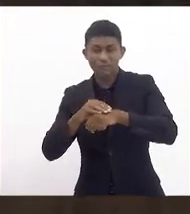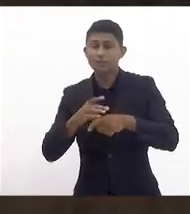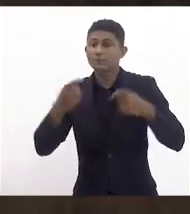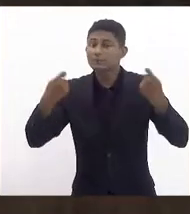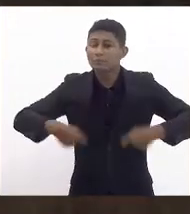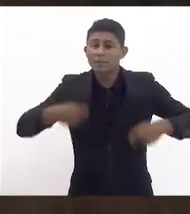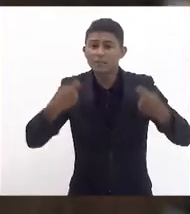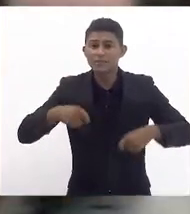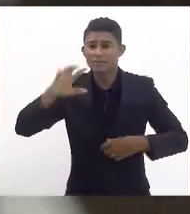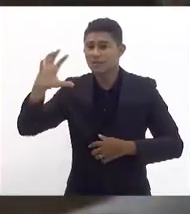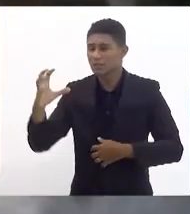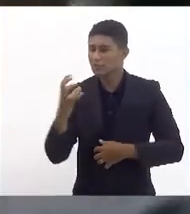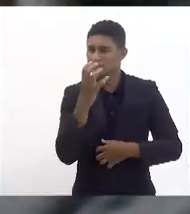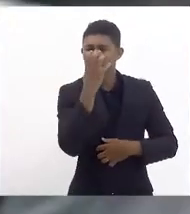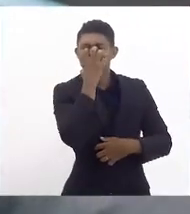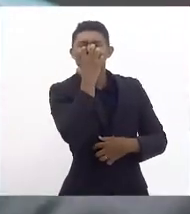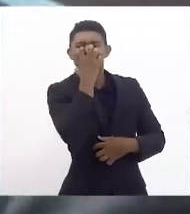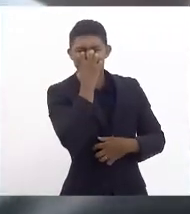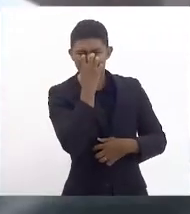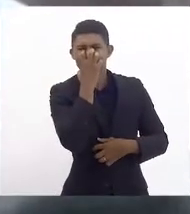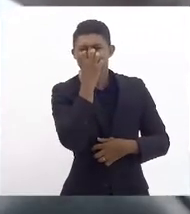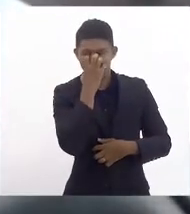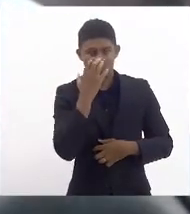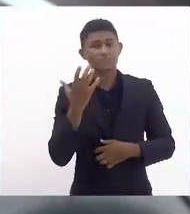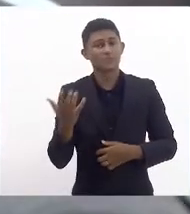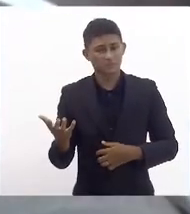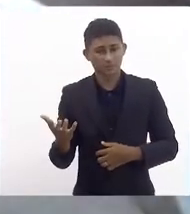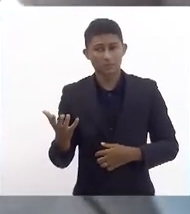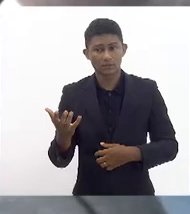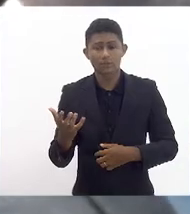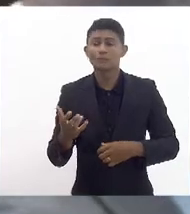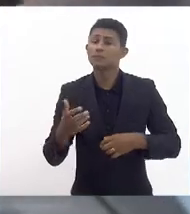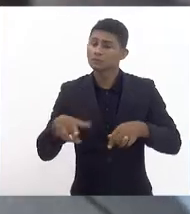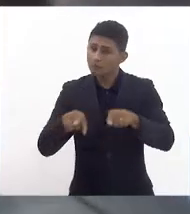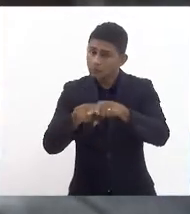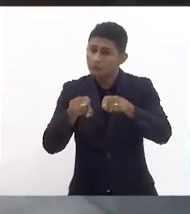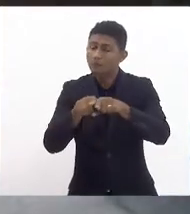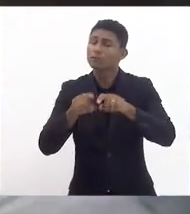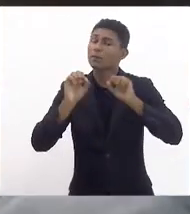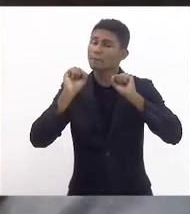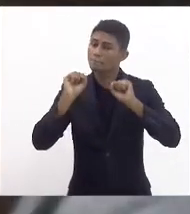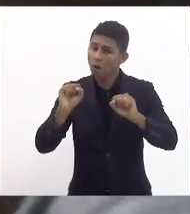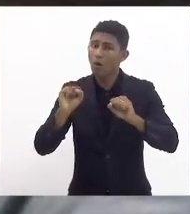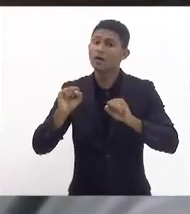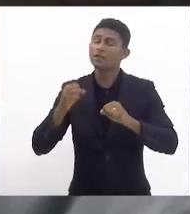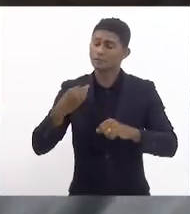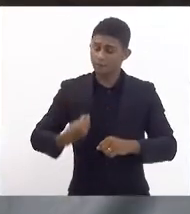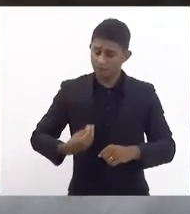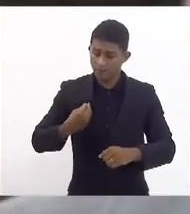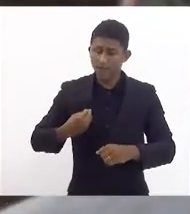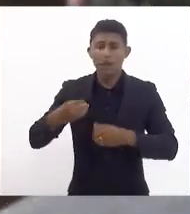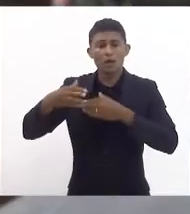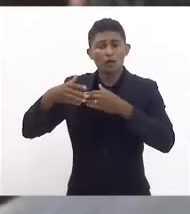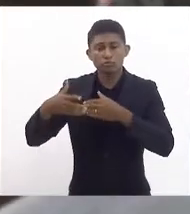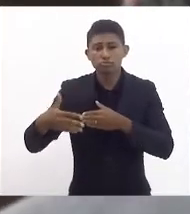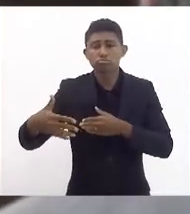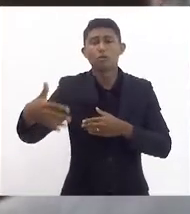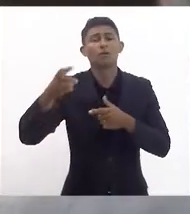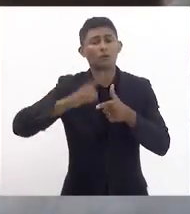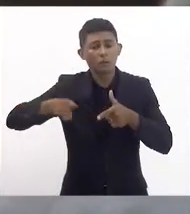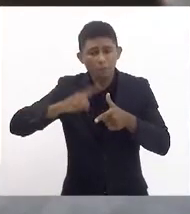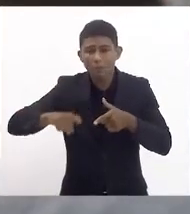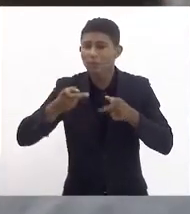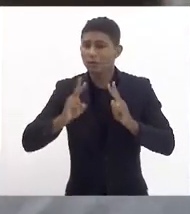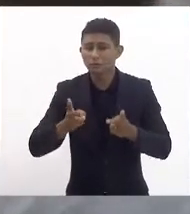foram entubados, aqueles que precisaram, na verdade, podem ter consequências durante toda a vida. Enfim, senhor